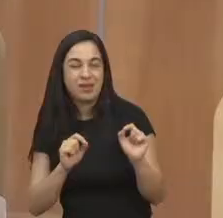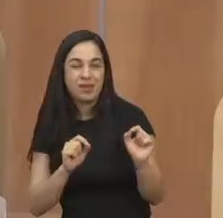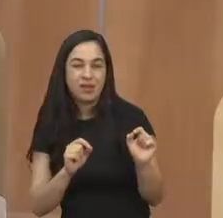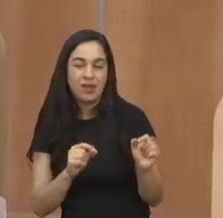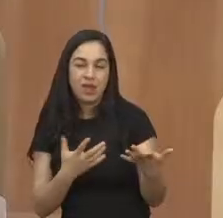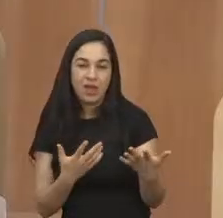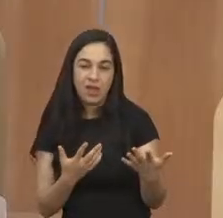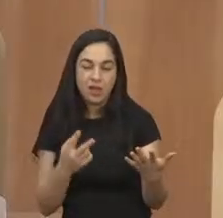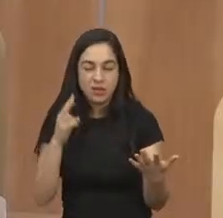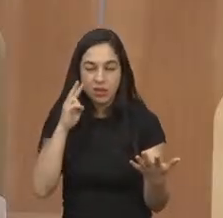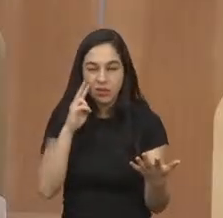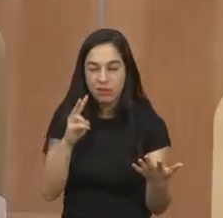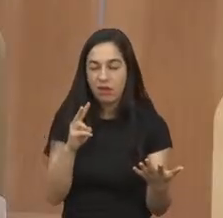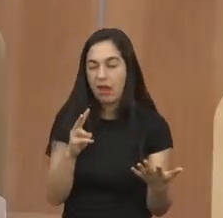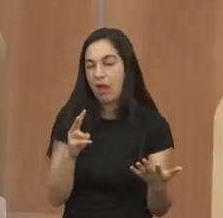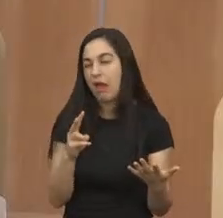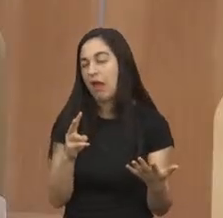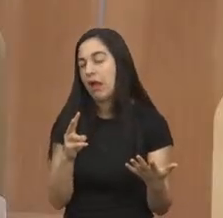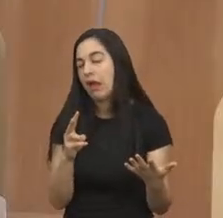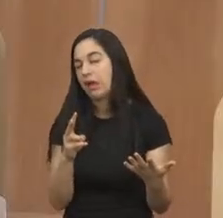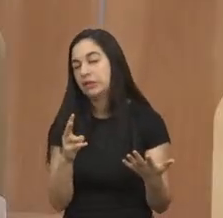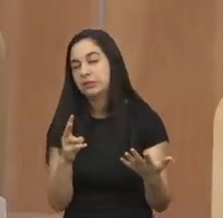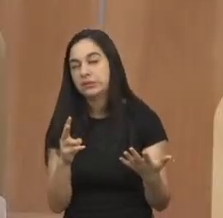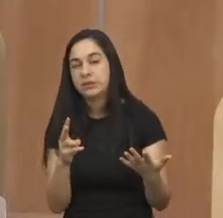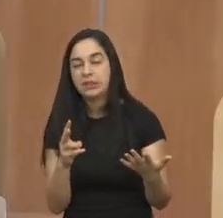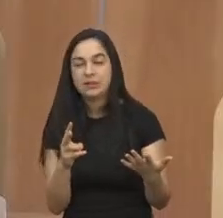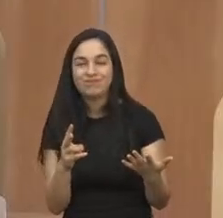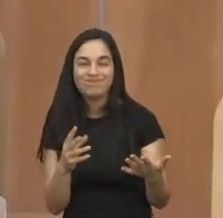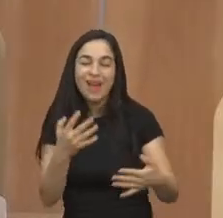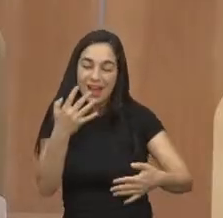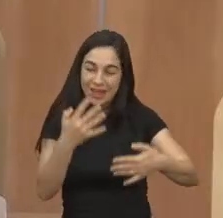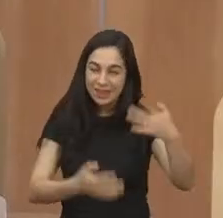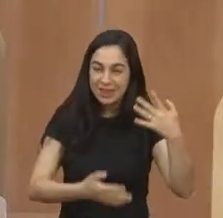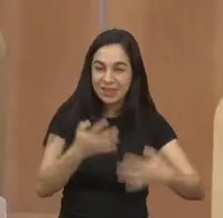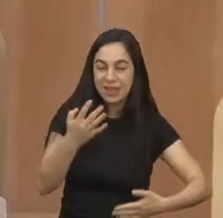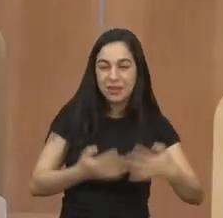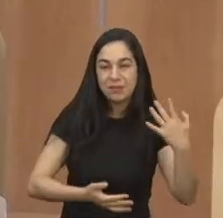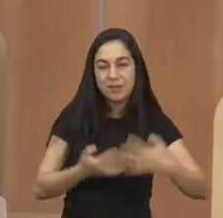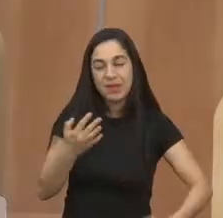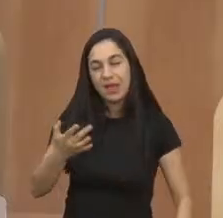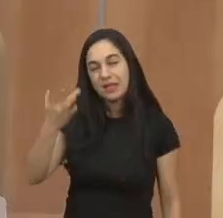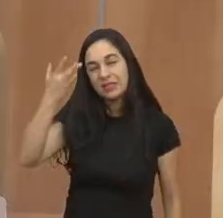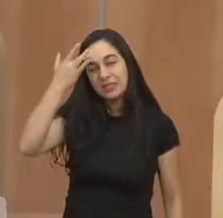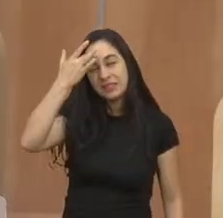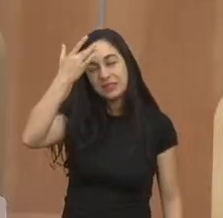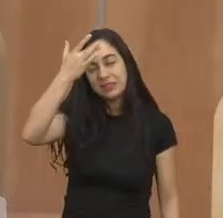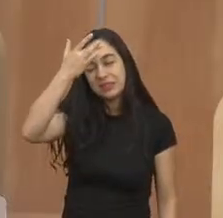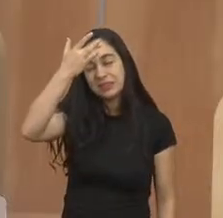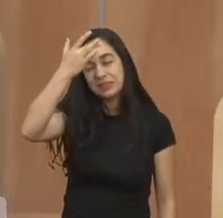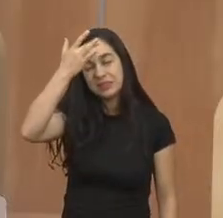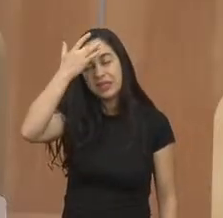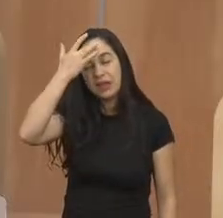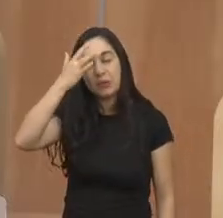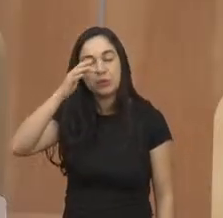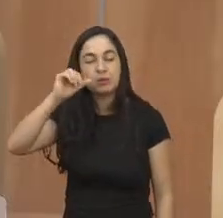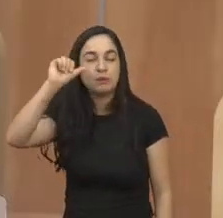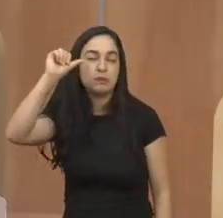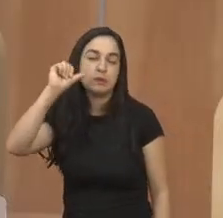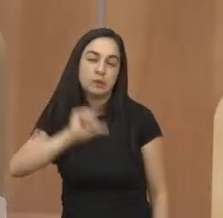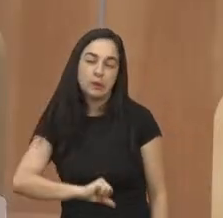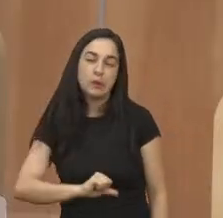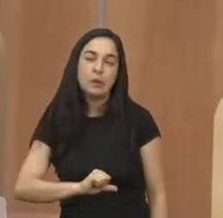de algo que vai afetar o estado psicológico, vai afetar e abalar toda uma